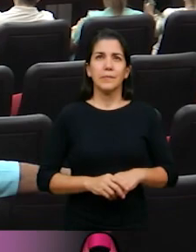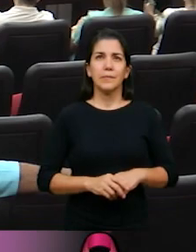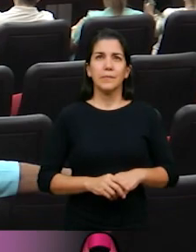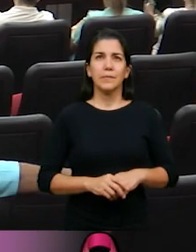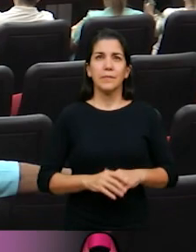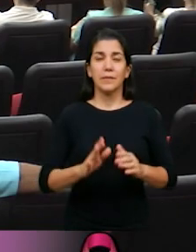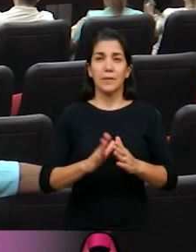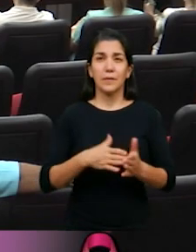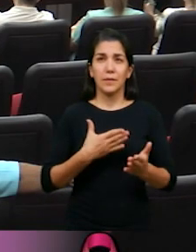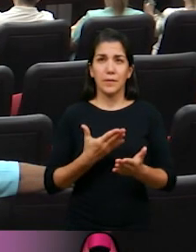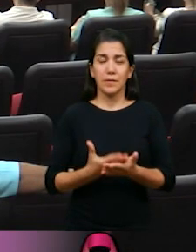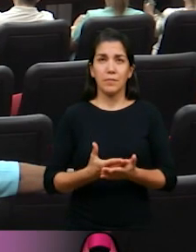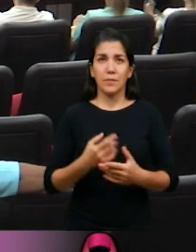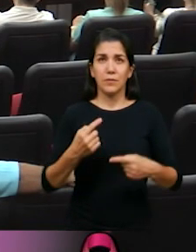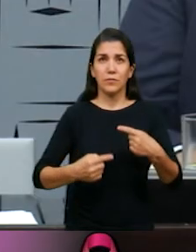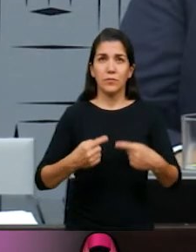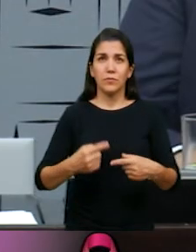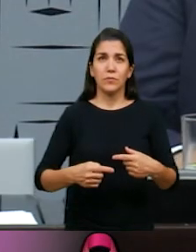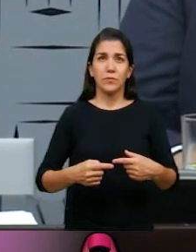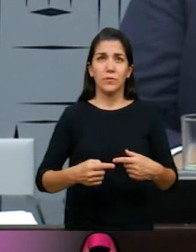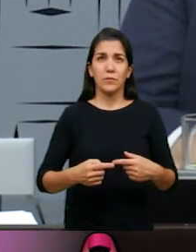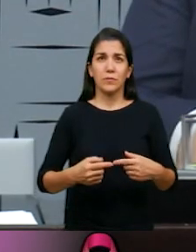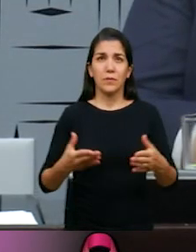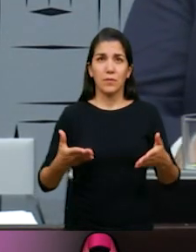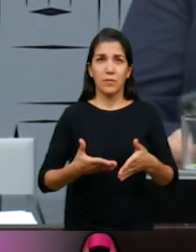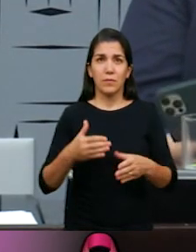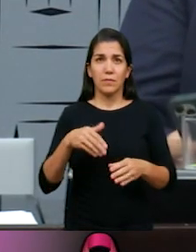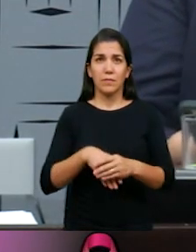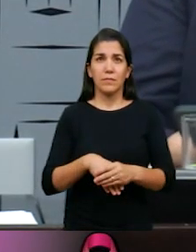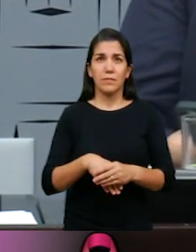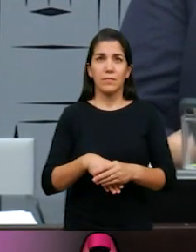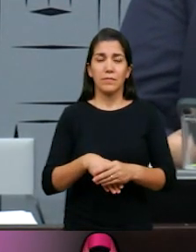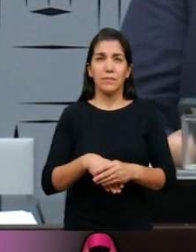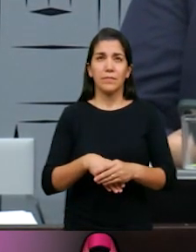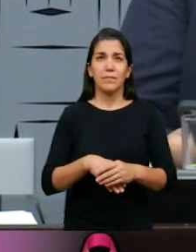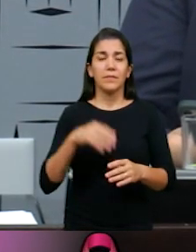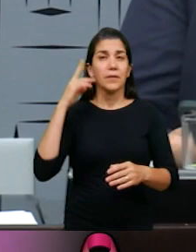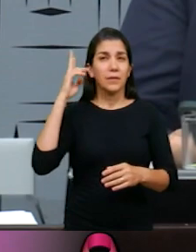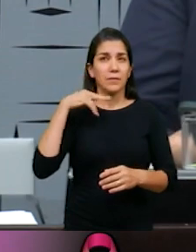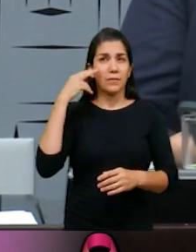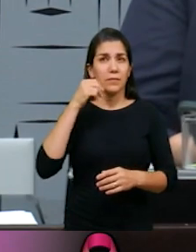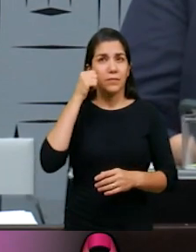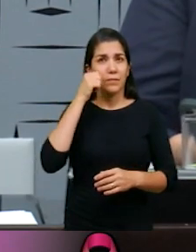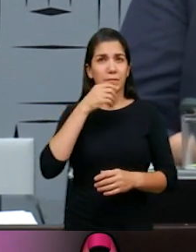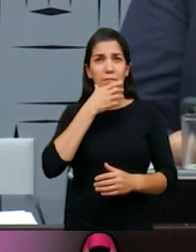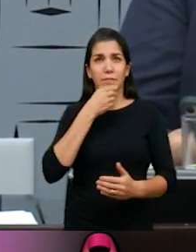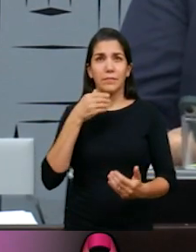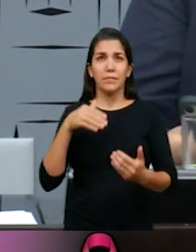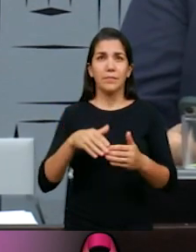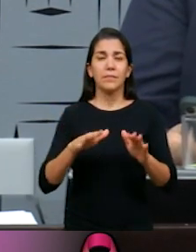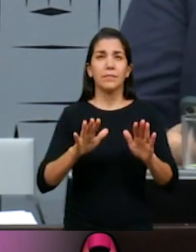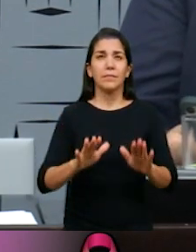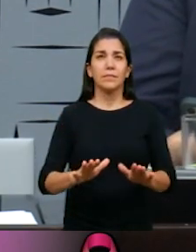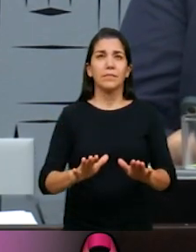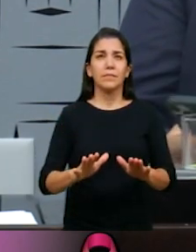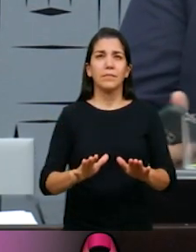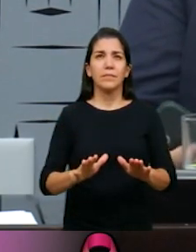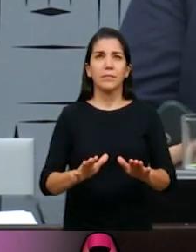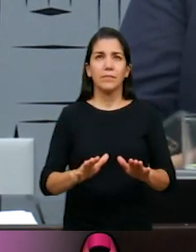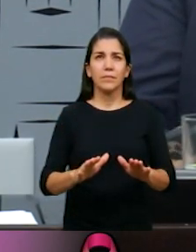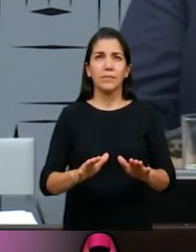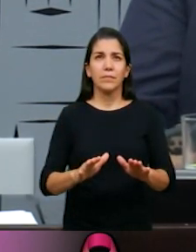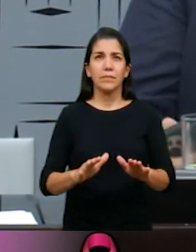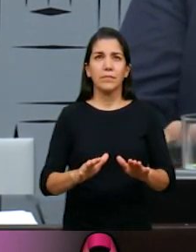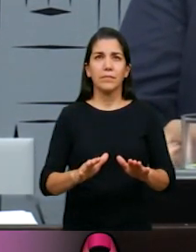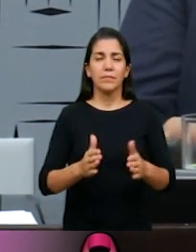O requerimento está em discussão. O requerimento está em votação. Os vereadores e a vereadora que forem favoráveis permaneçam como